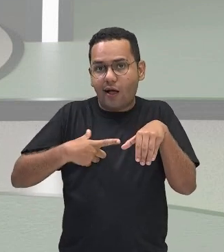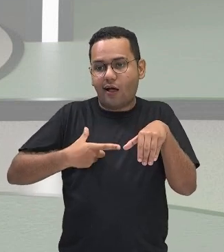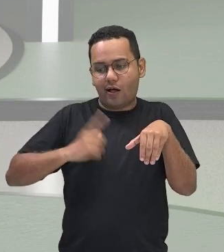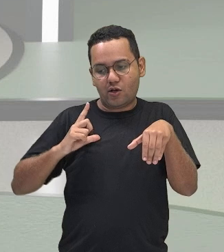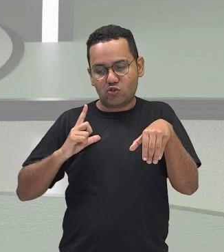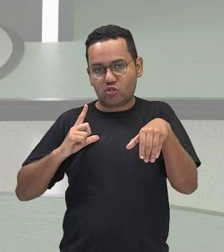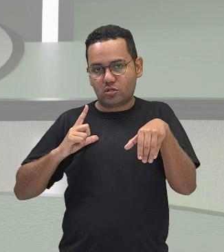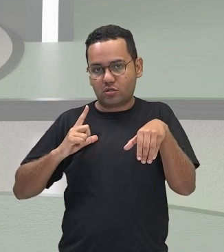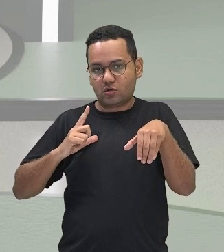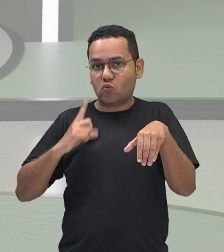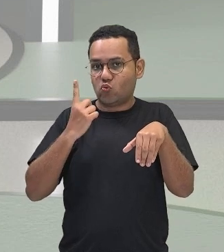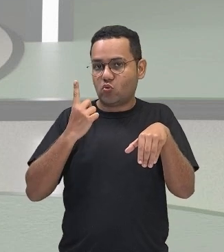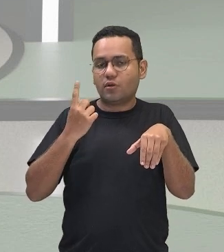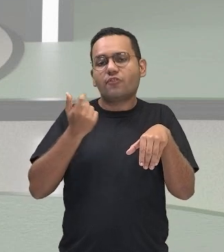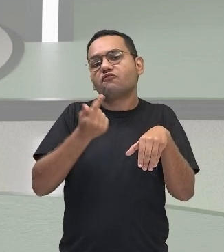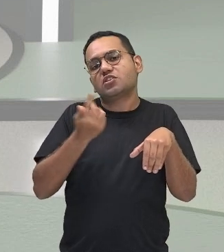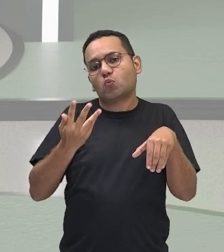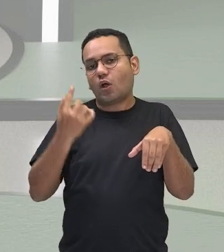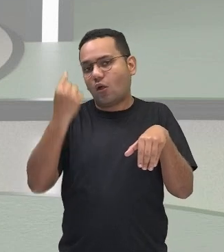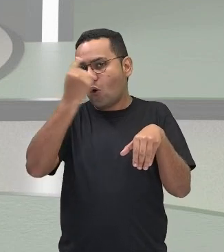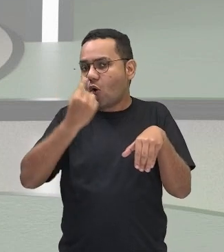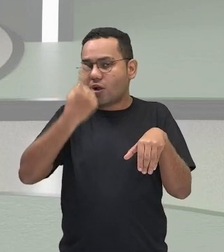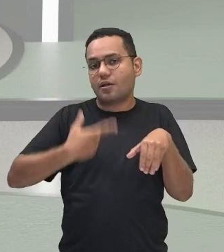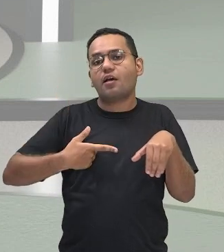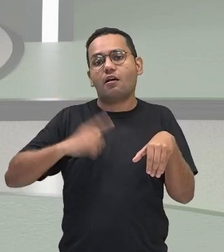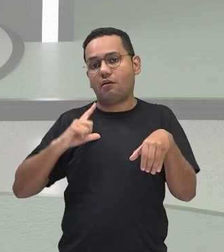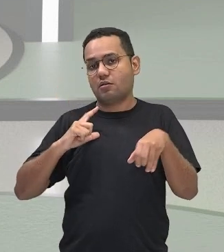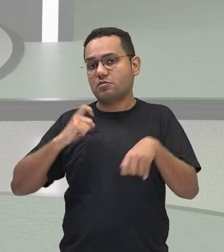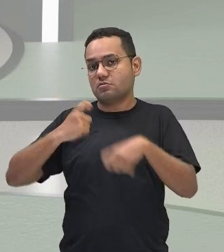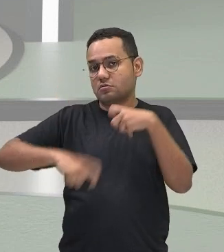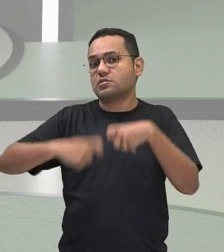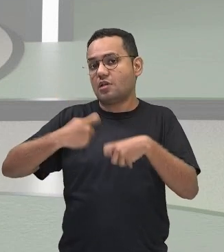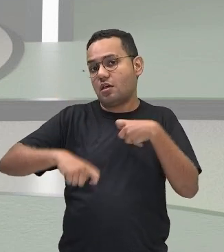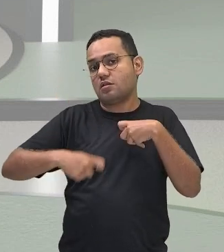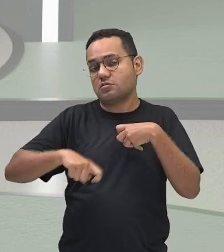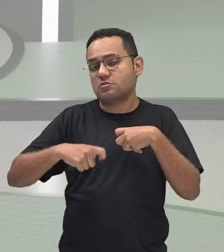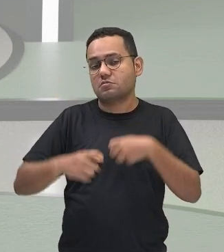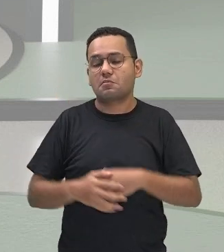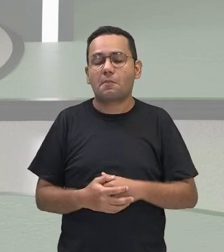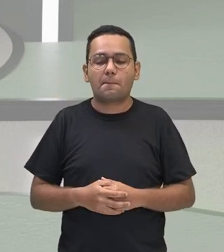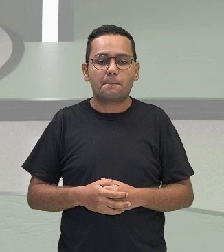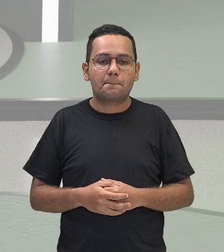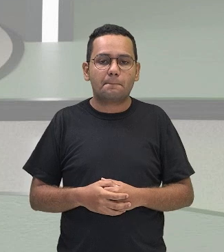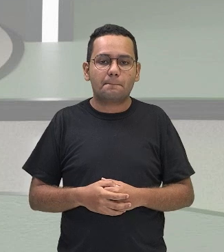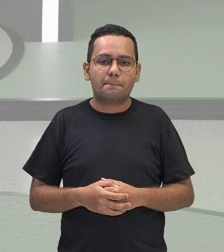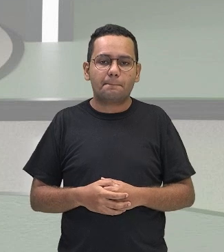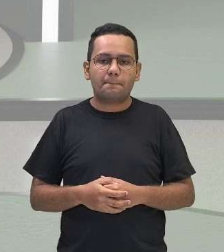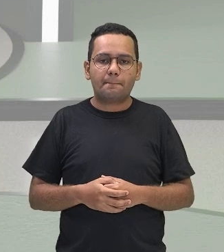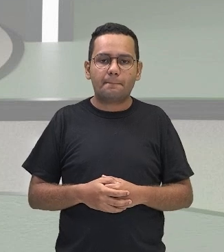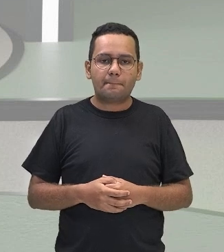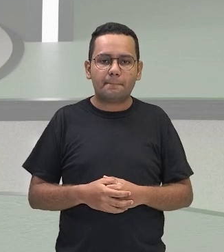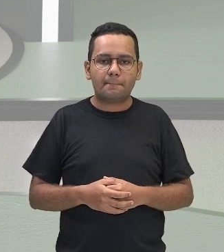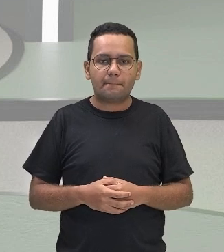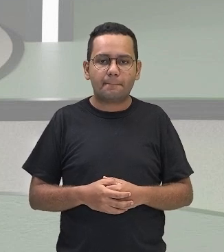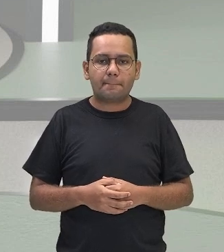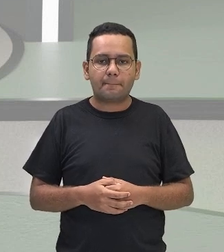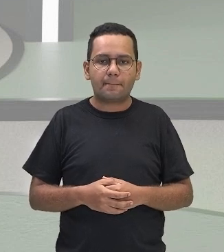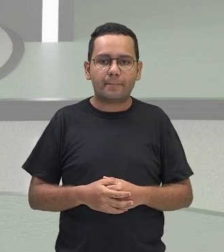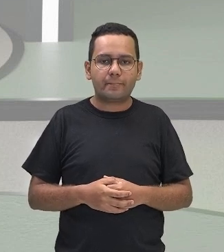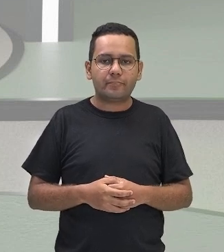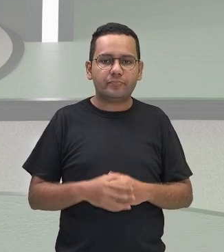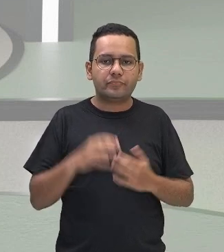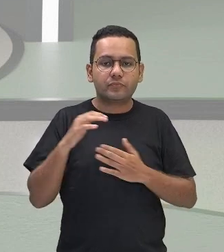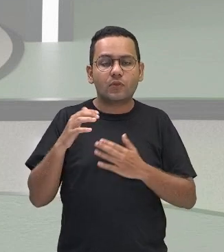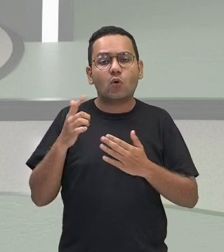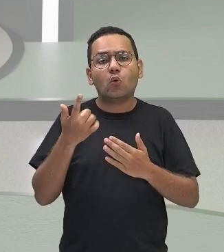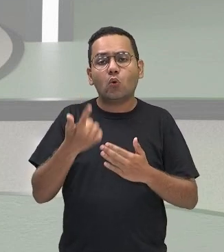menos 24 horas antes da atividade sexual para que funcione corretamente. Um método também usado às vezes, mas que